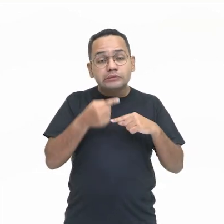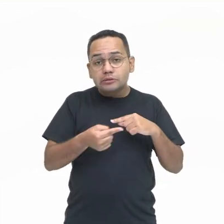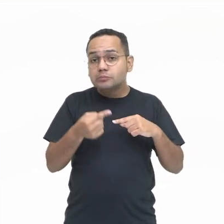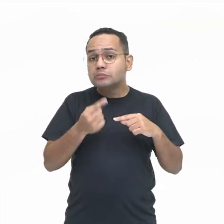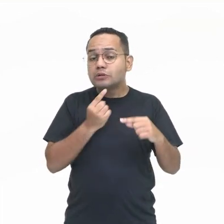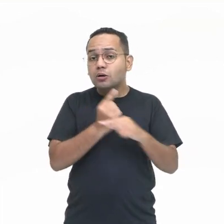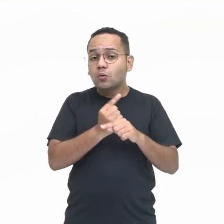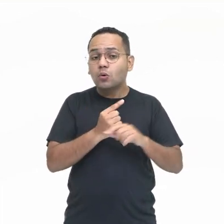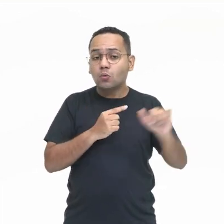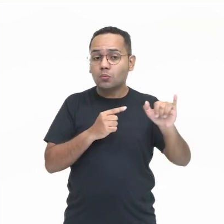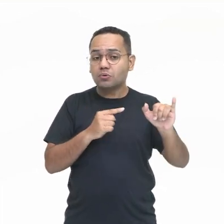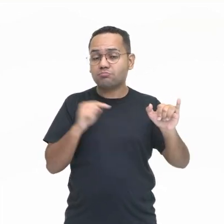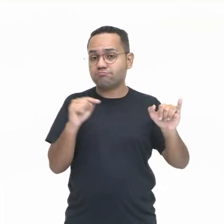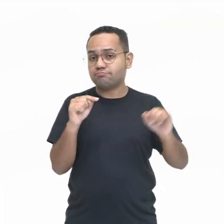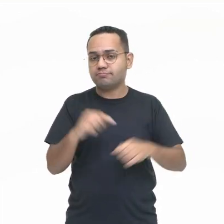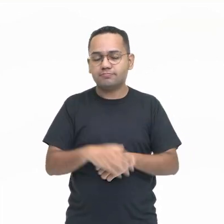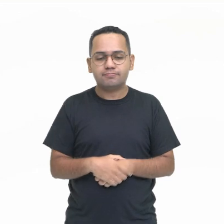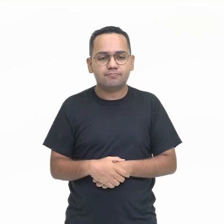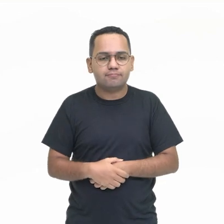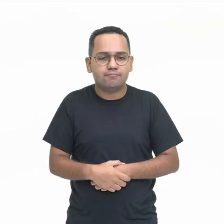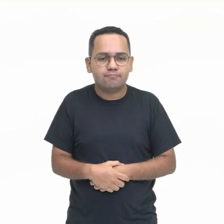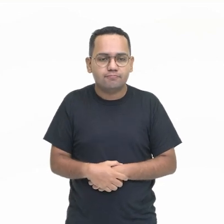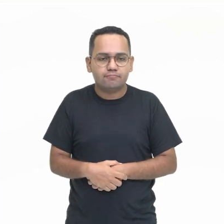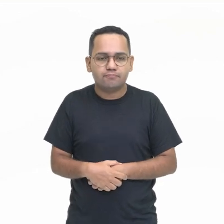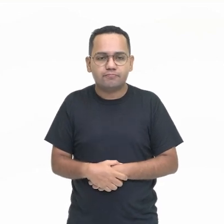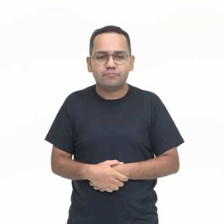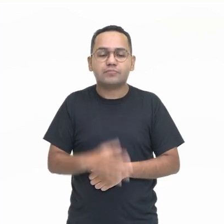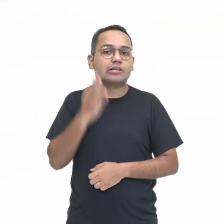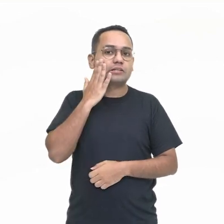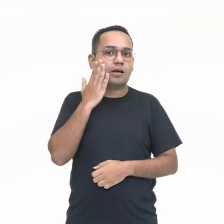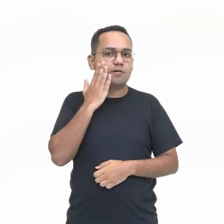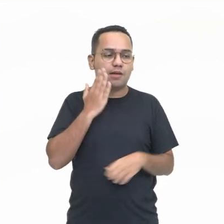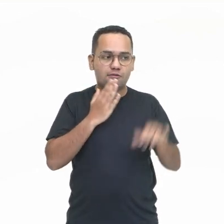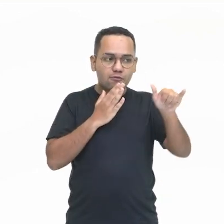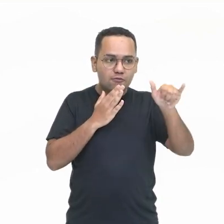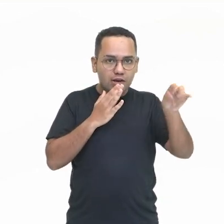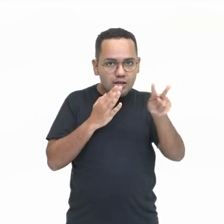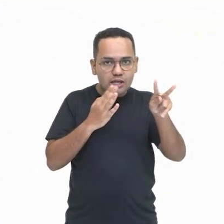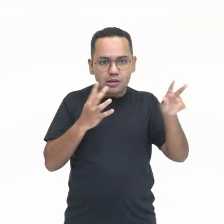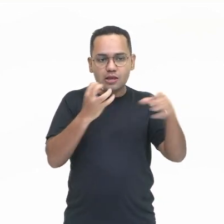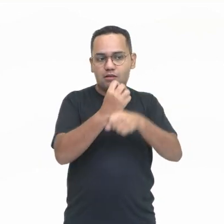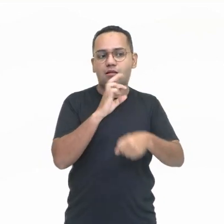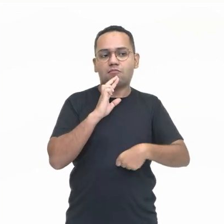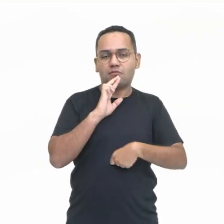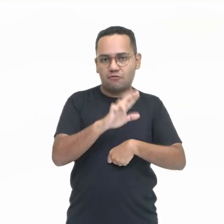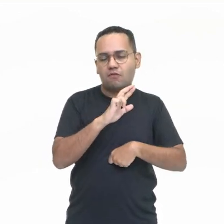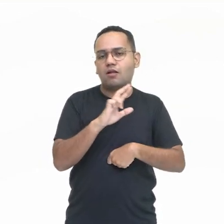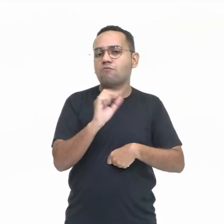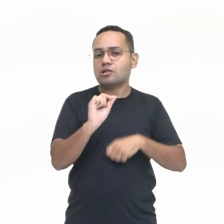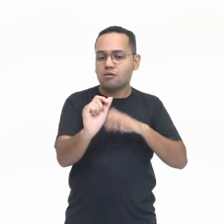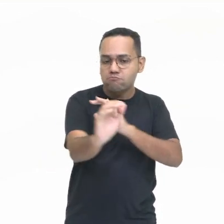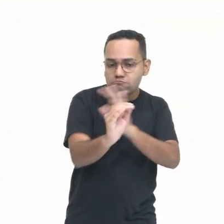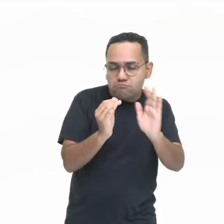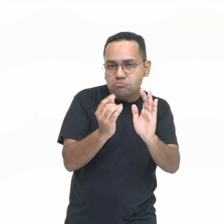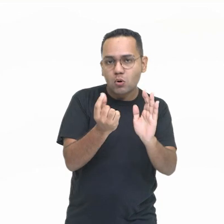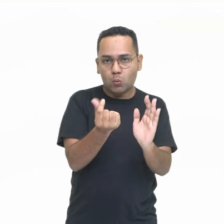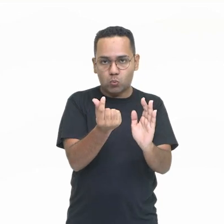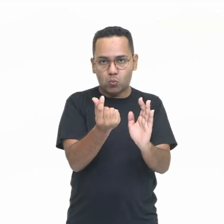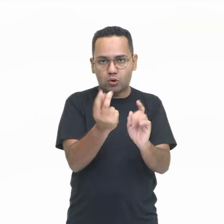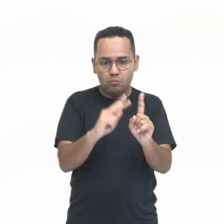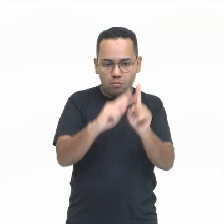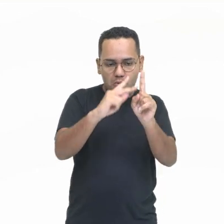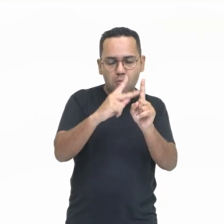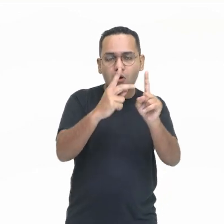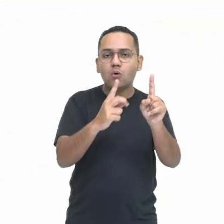do vértice ele vai nos dar exatamente qual é o lucro máximo que a cooperativa pode obter com a venda de